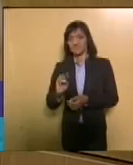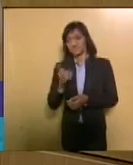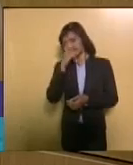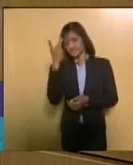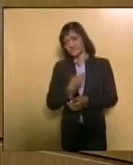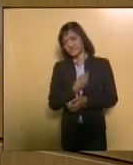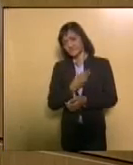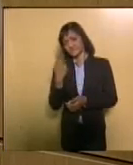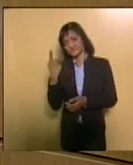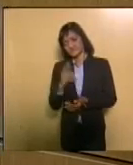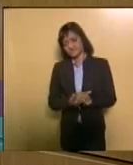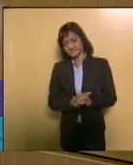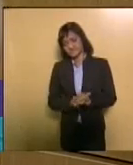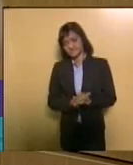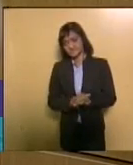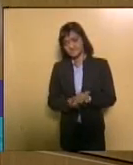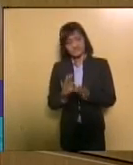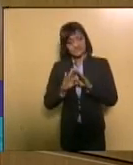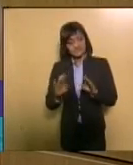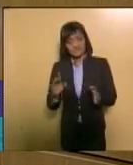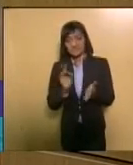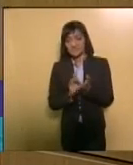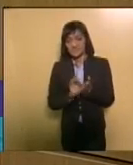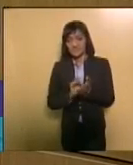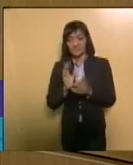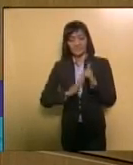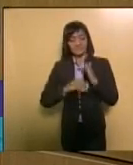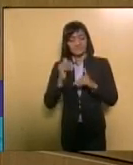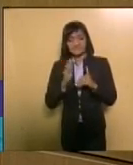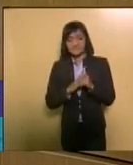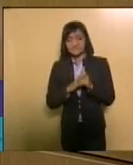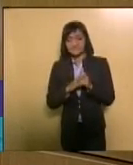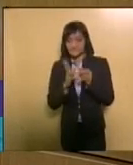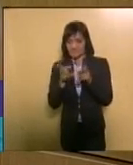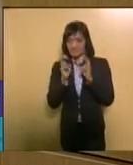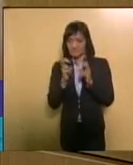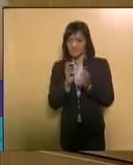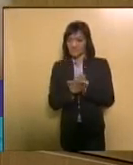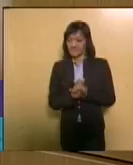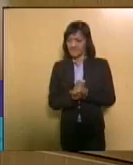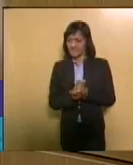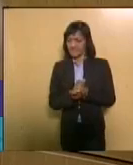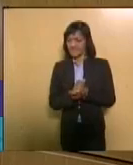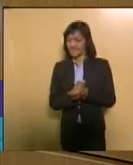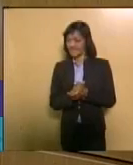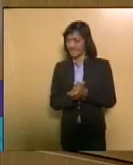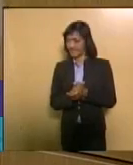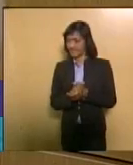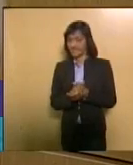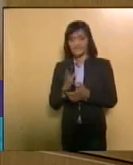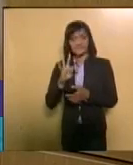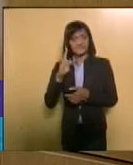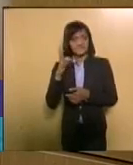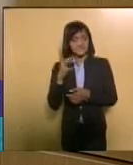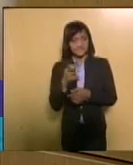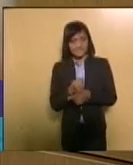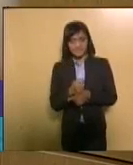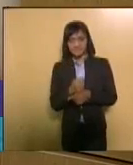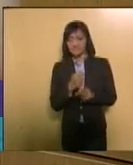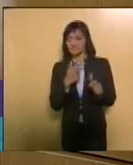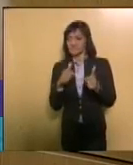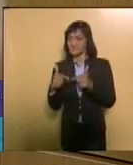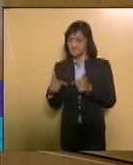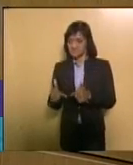gente tá falando que é com esse tipo de realidade que esse profissional ele se depara né além de todas as mazelas sociais